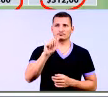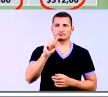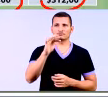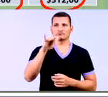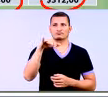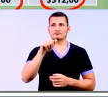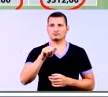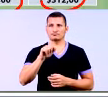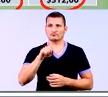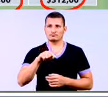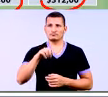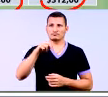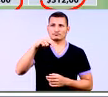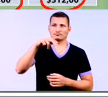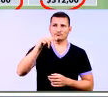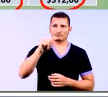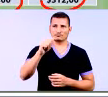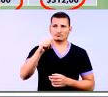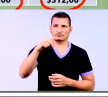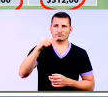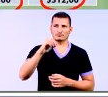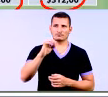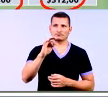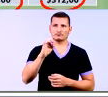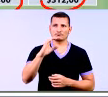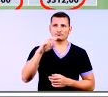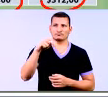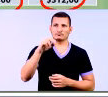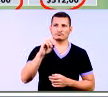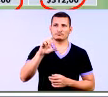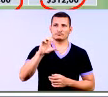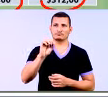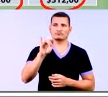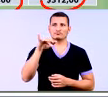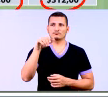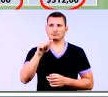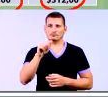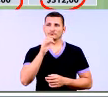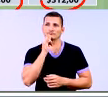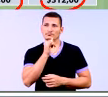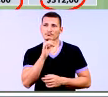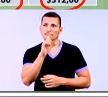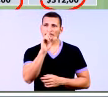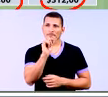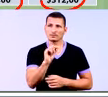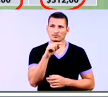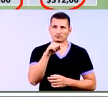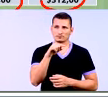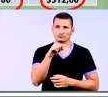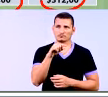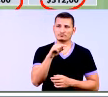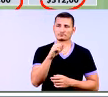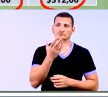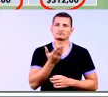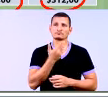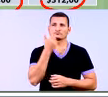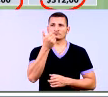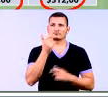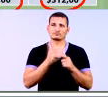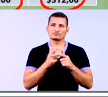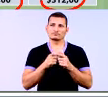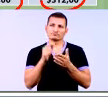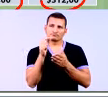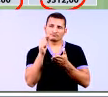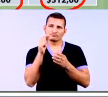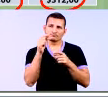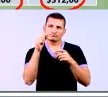da nanotecnologia. Quanto menor esse número aqui, melhor, porque cabem mais transistores dentro. Vocês podem ver na linha do tempo aqui